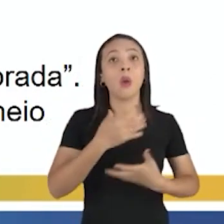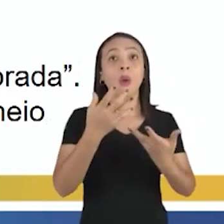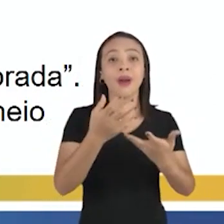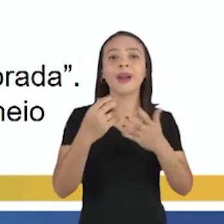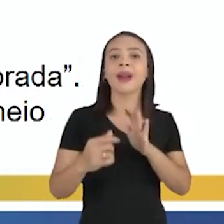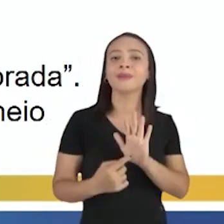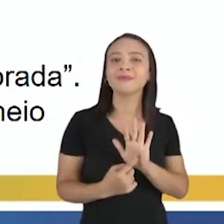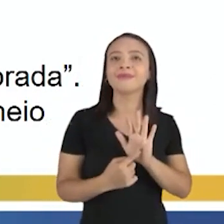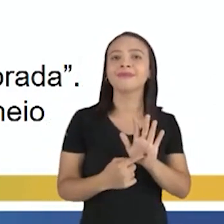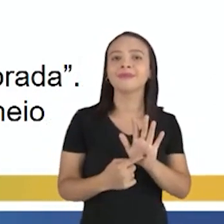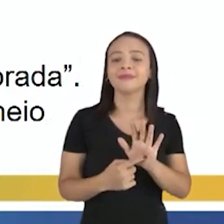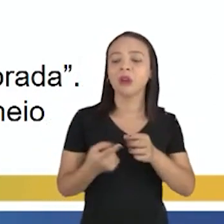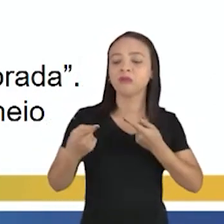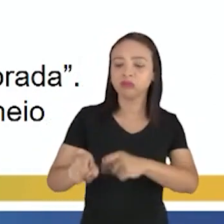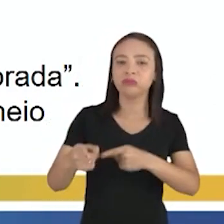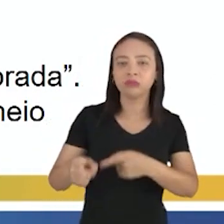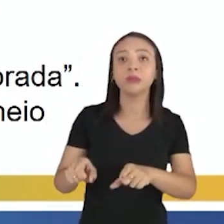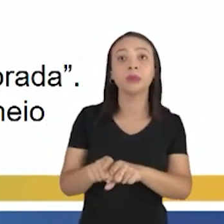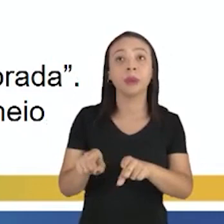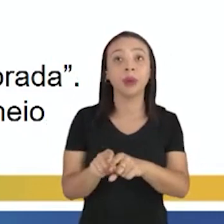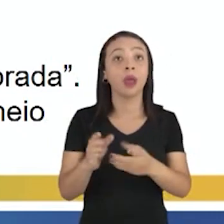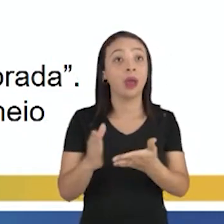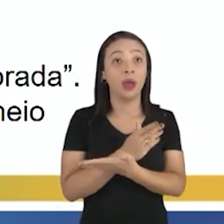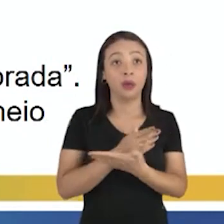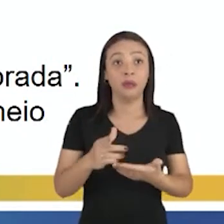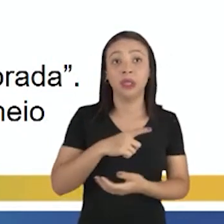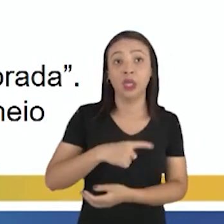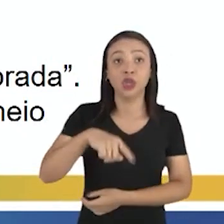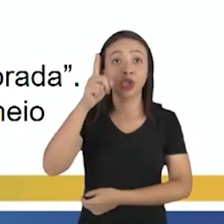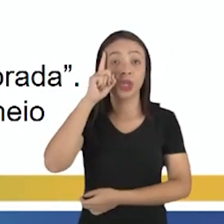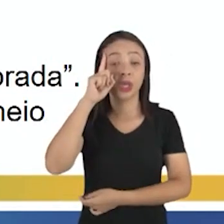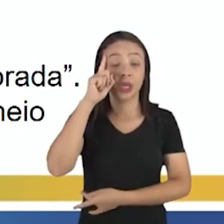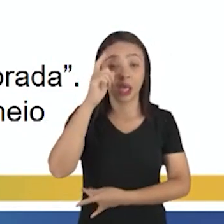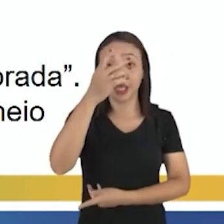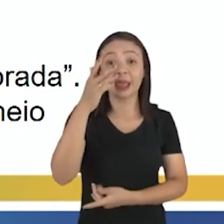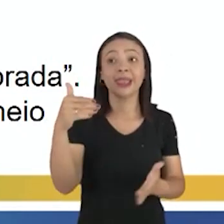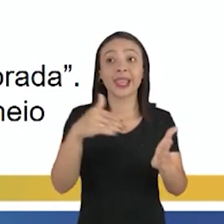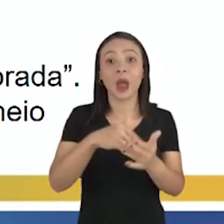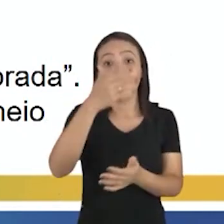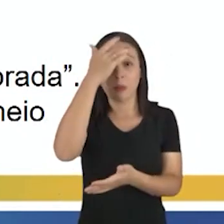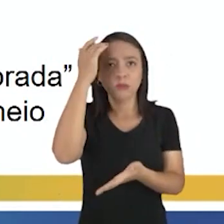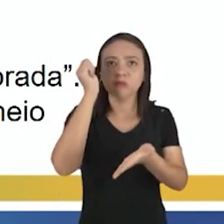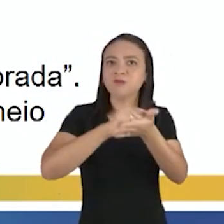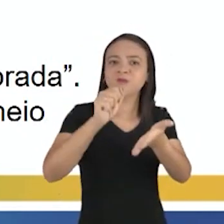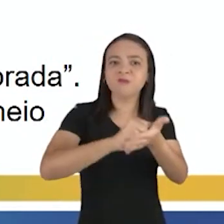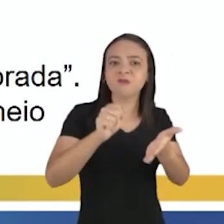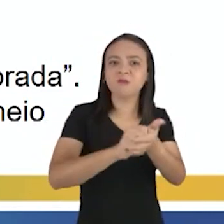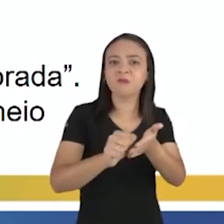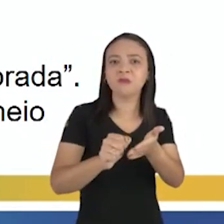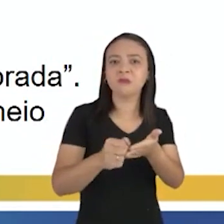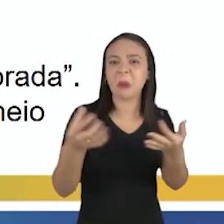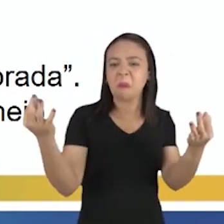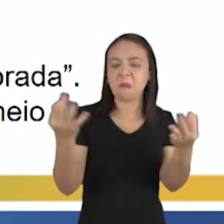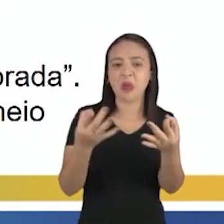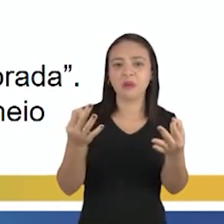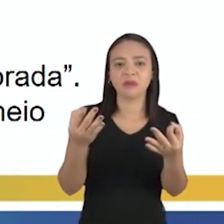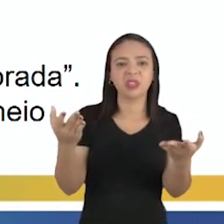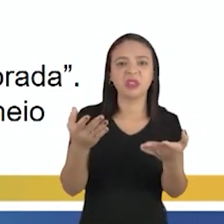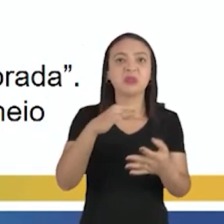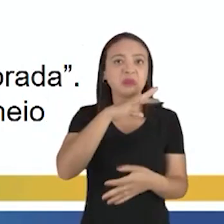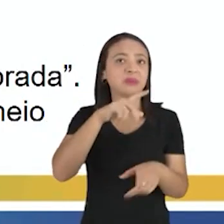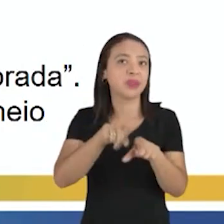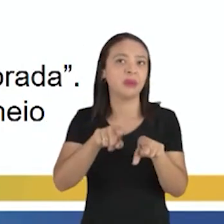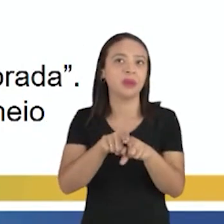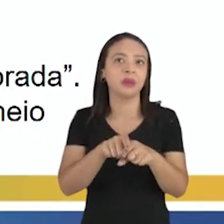para provocar. Além do mais, em certos dias, mesmo o escritor mais escolado não está lá grande coisa. Tem